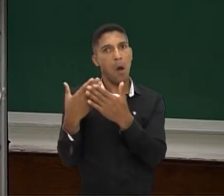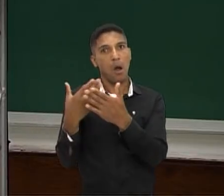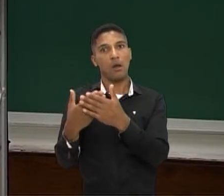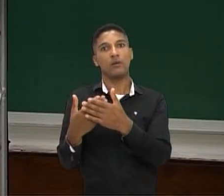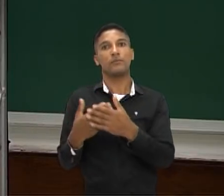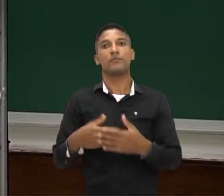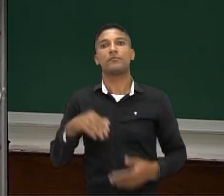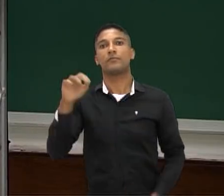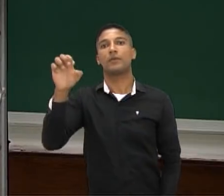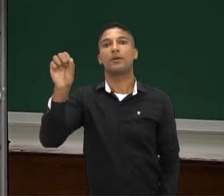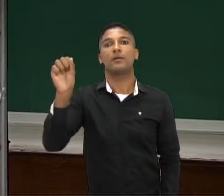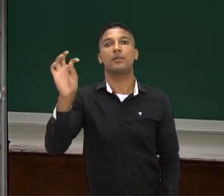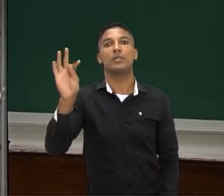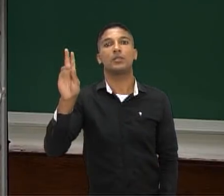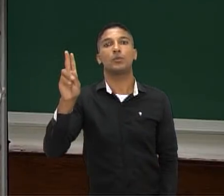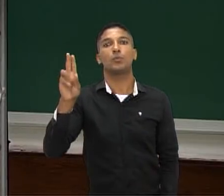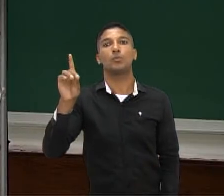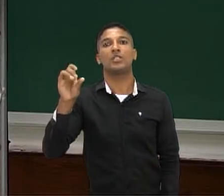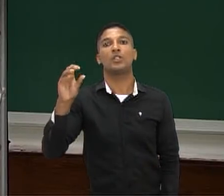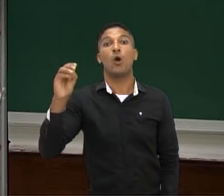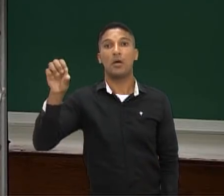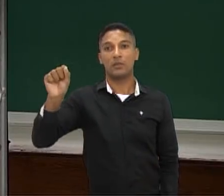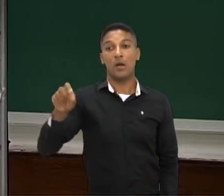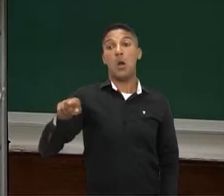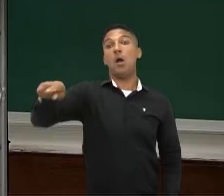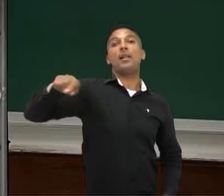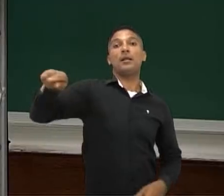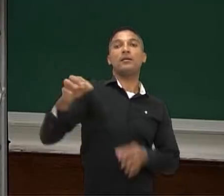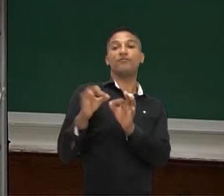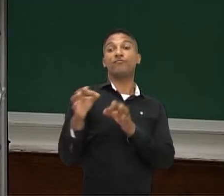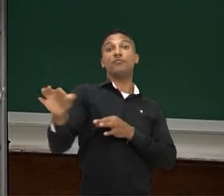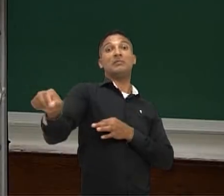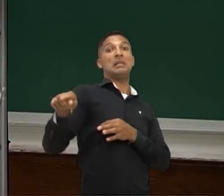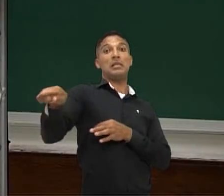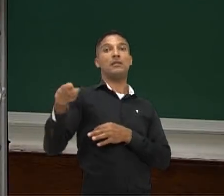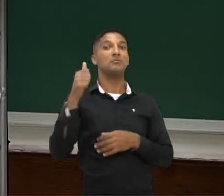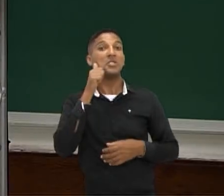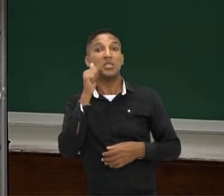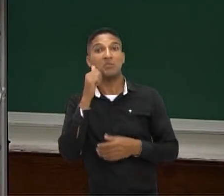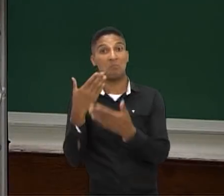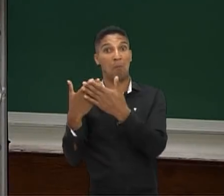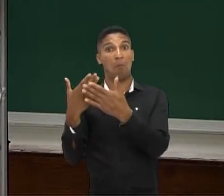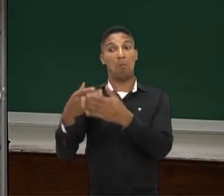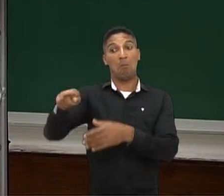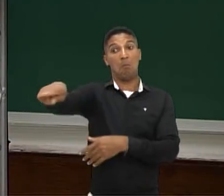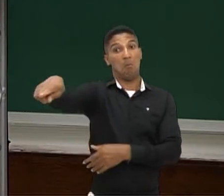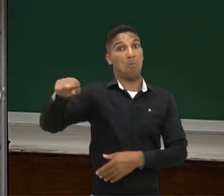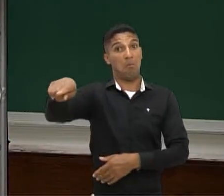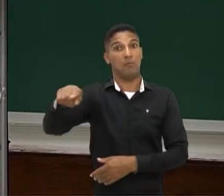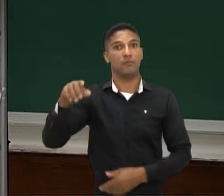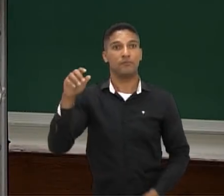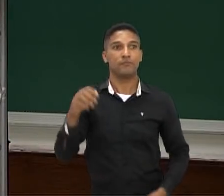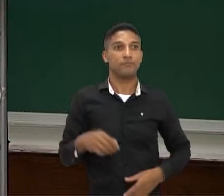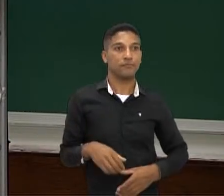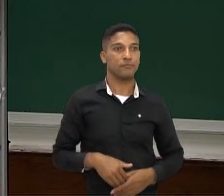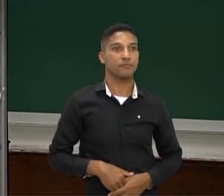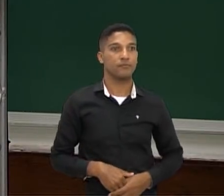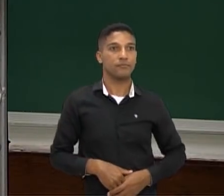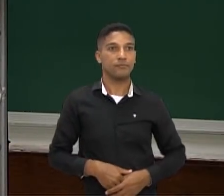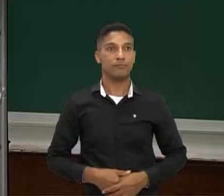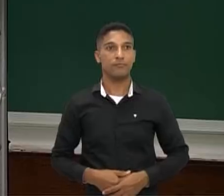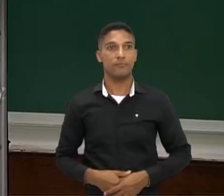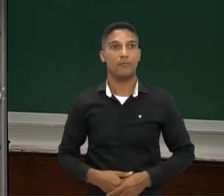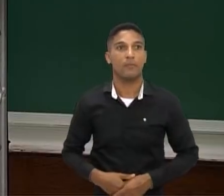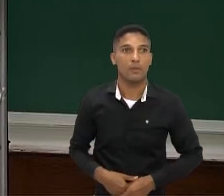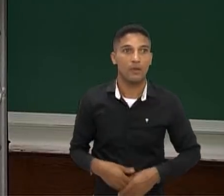no exercício 3, eu vou pedir para vocês aqui, é uma hipótese, né? Esse fragmento foi alterado, foi feita uma readequação